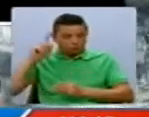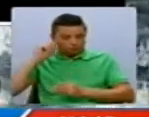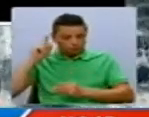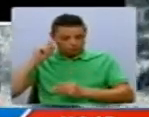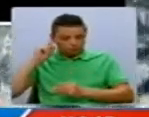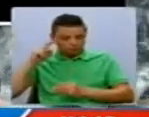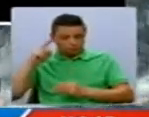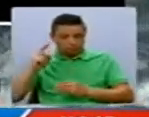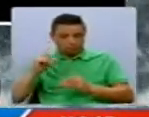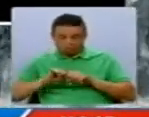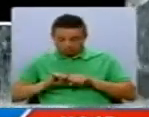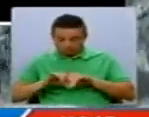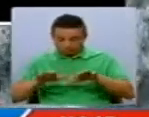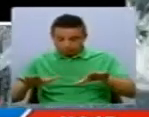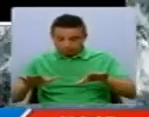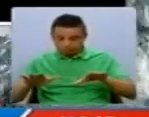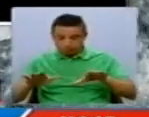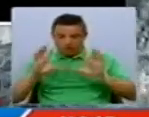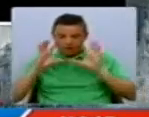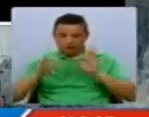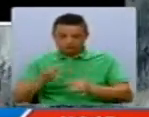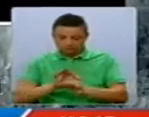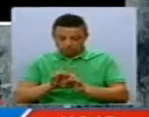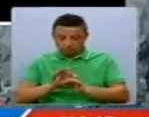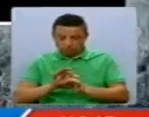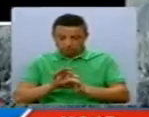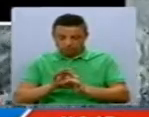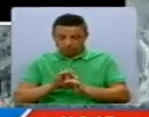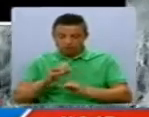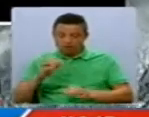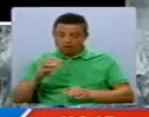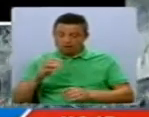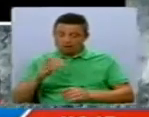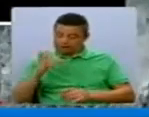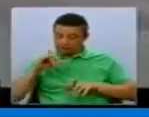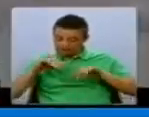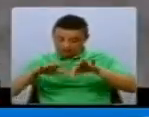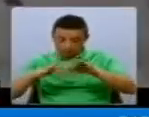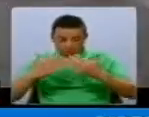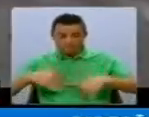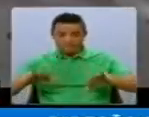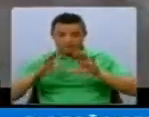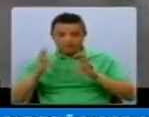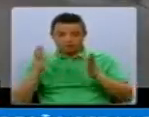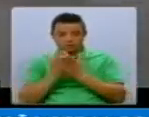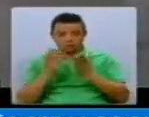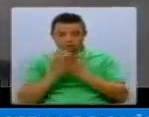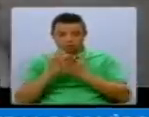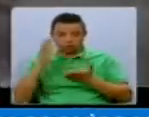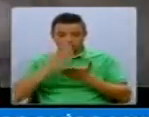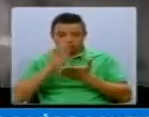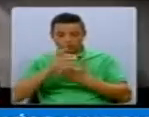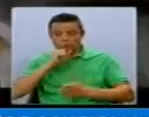do contágio da propagação nas células malignas. E, portanto, este tipo de estudos só se consegue fazer, só se